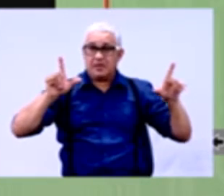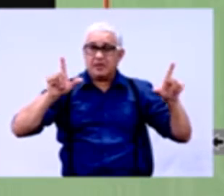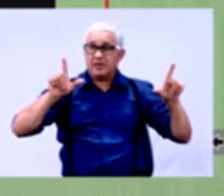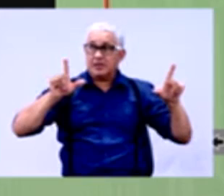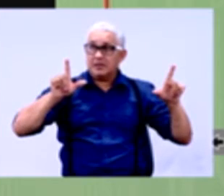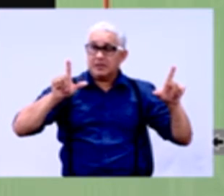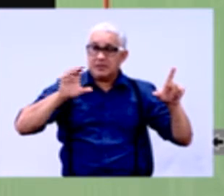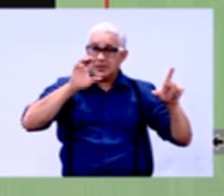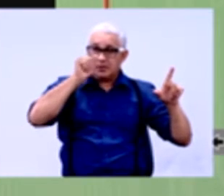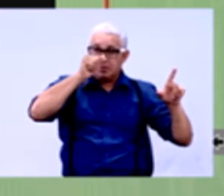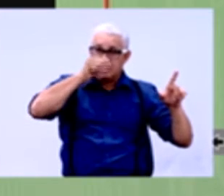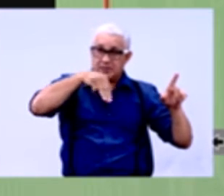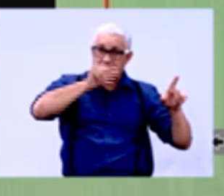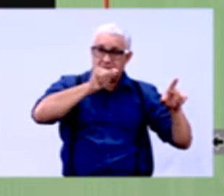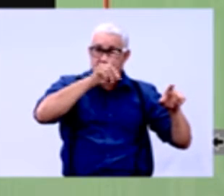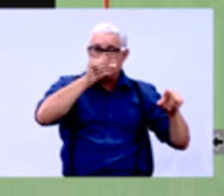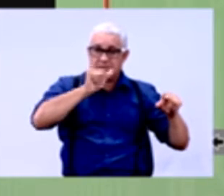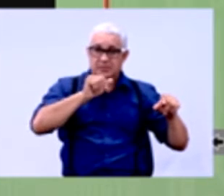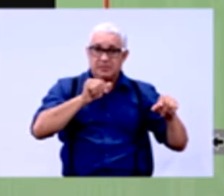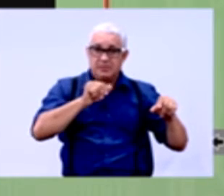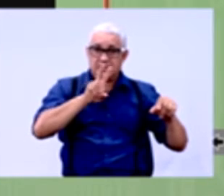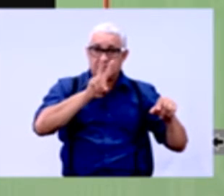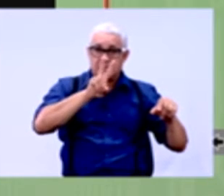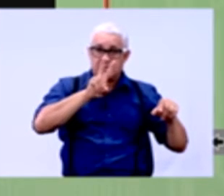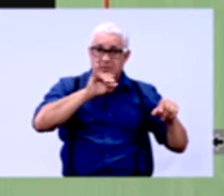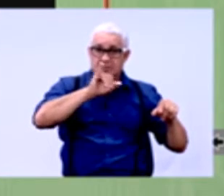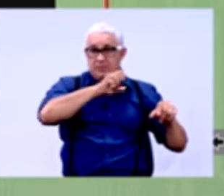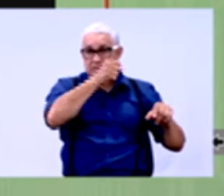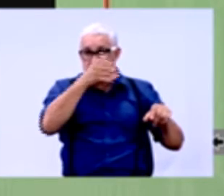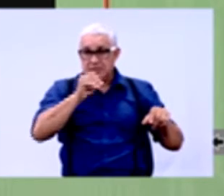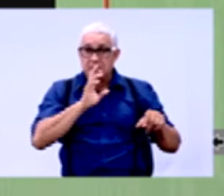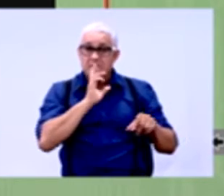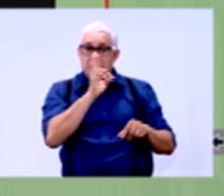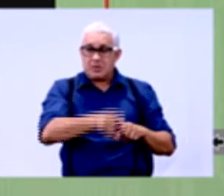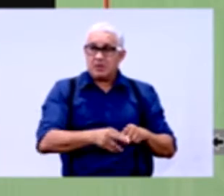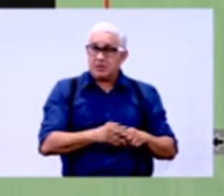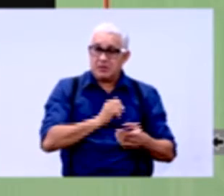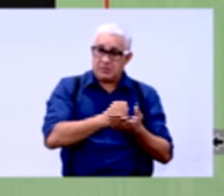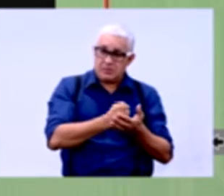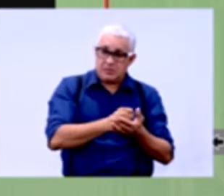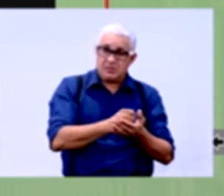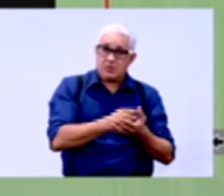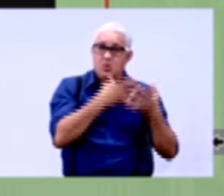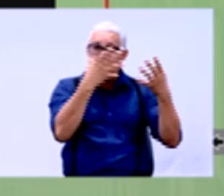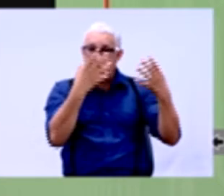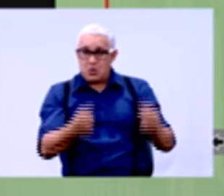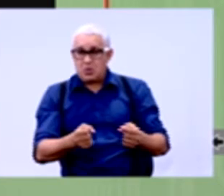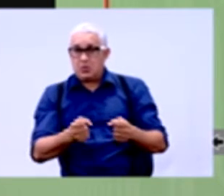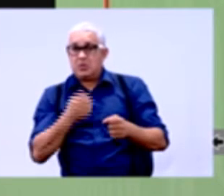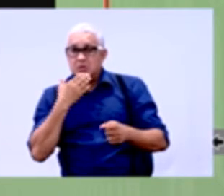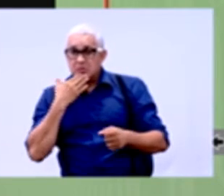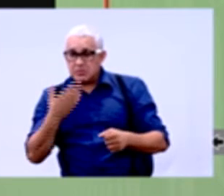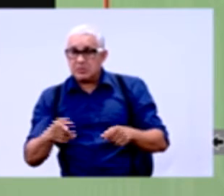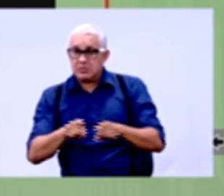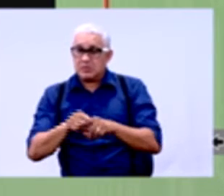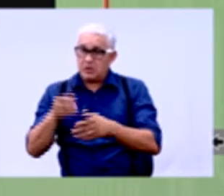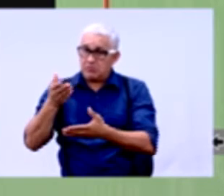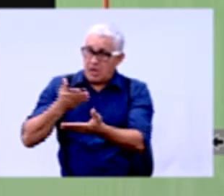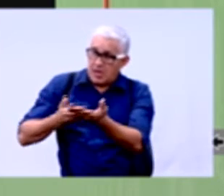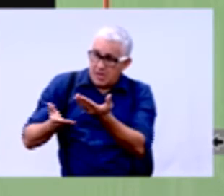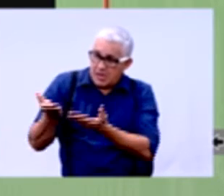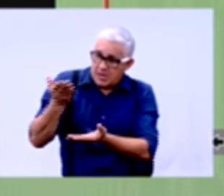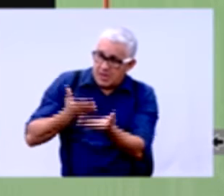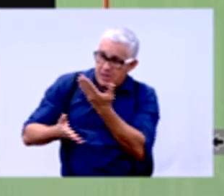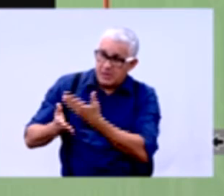a camada de visão. Vai responder aqui, então o próprio controle recebe a requisição, dá todo o tratamento e depois